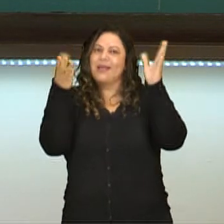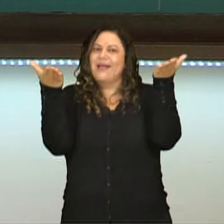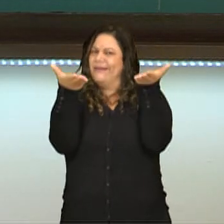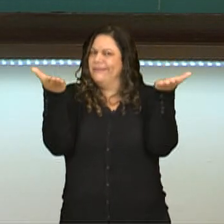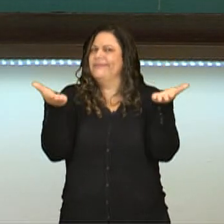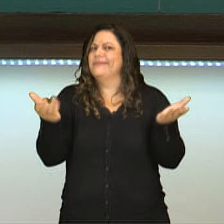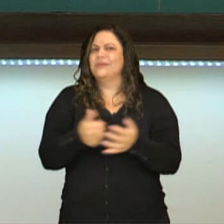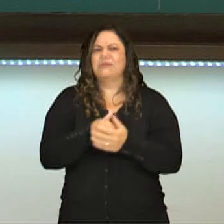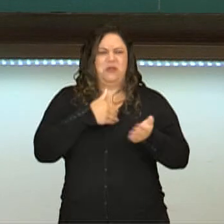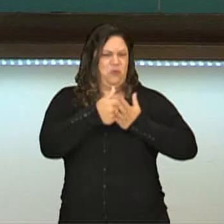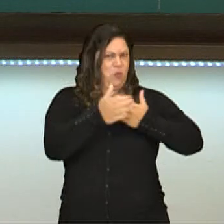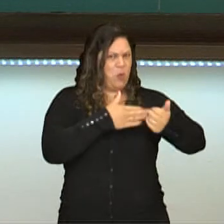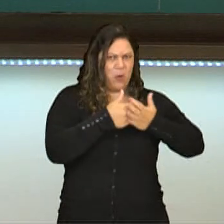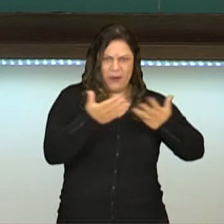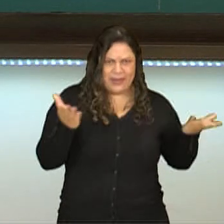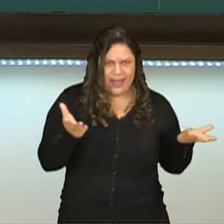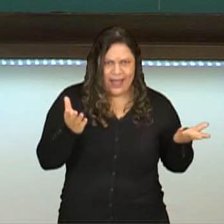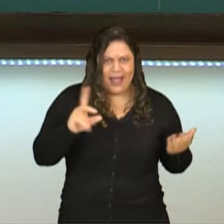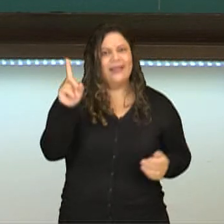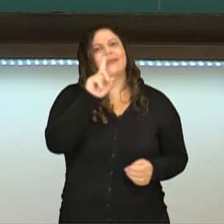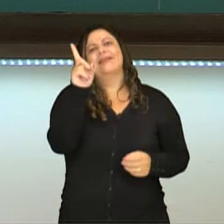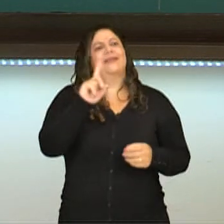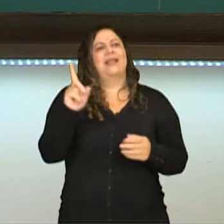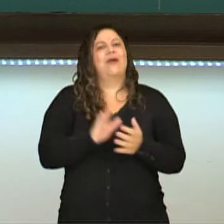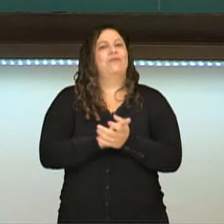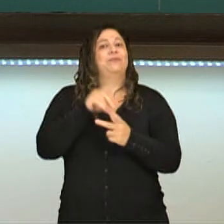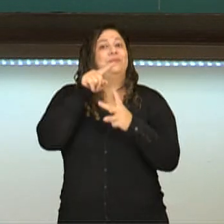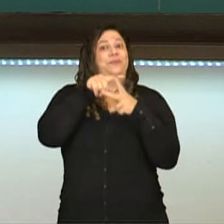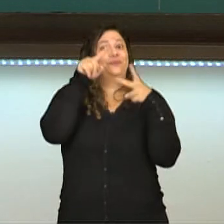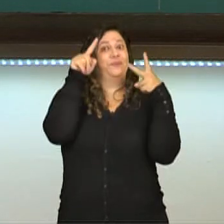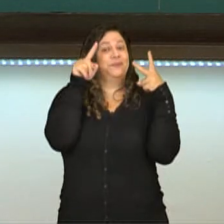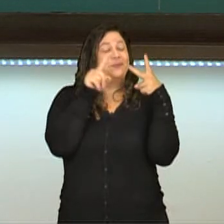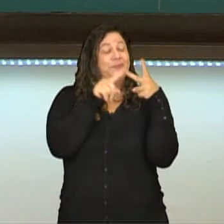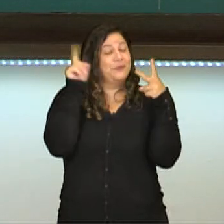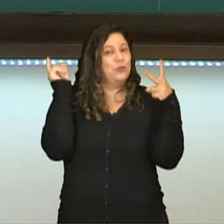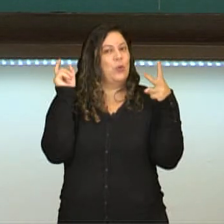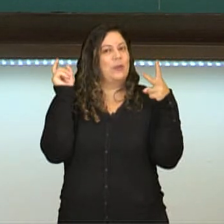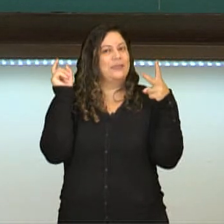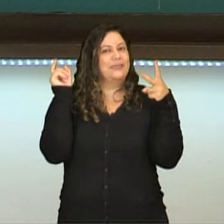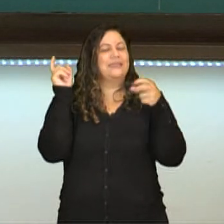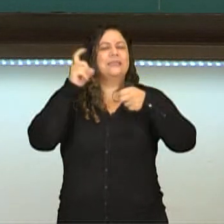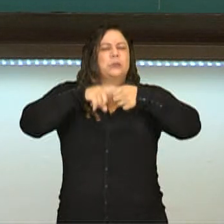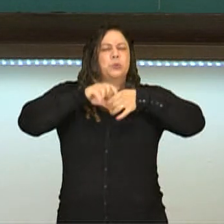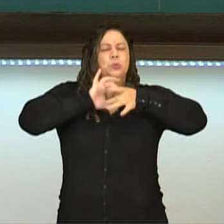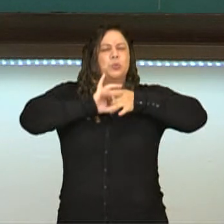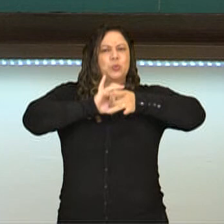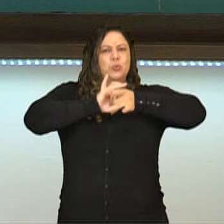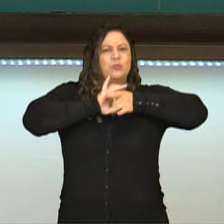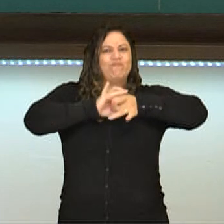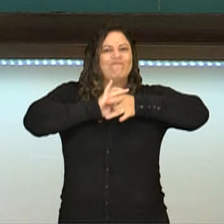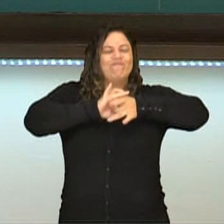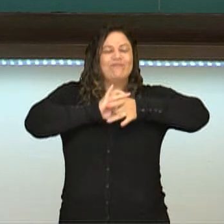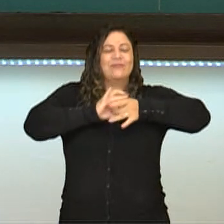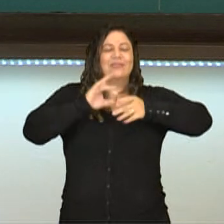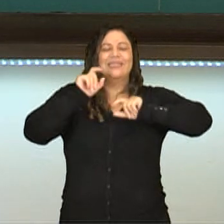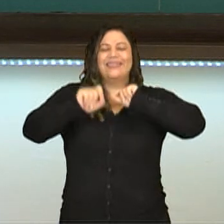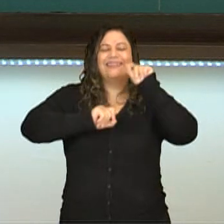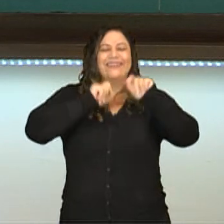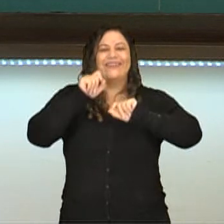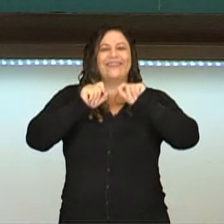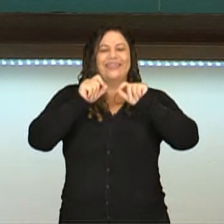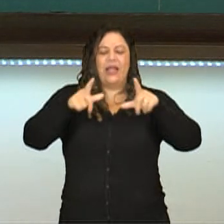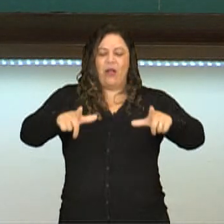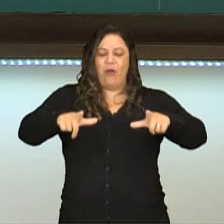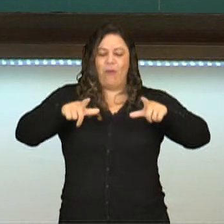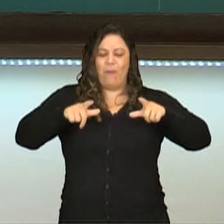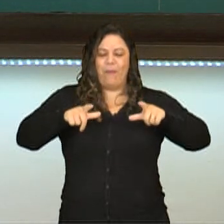é qualquer comida, é um parzinho ali, ó, que é show. Vamos conversar um pouquinho sobre o prato